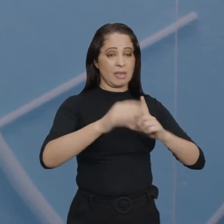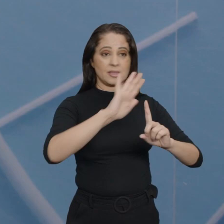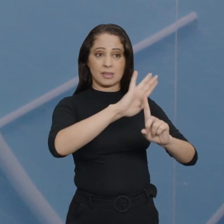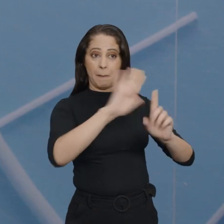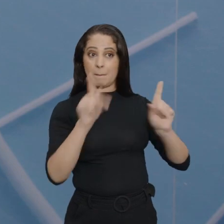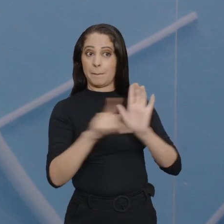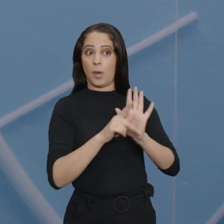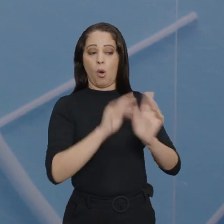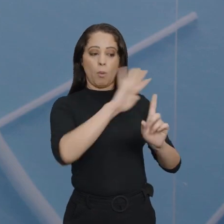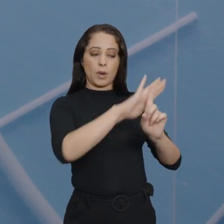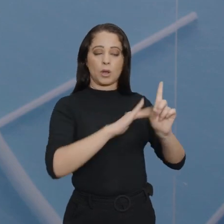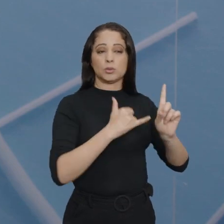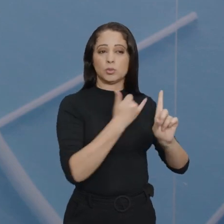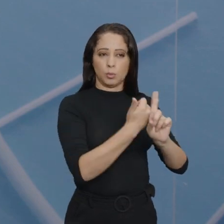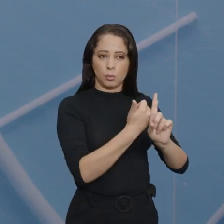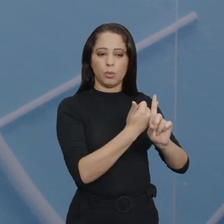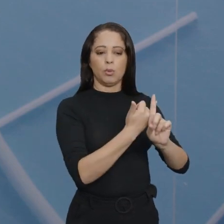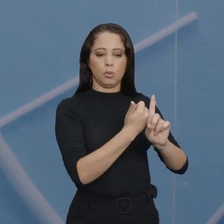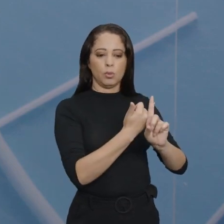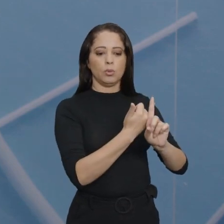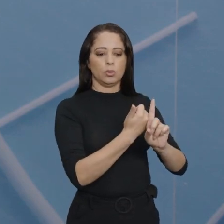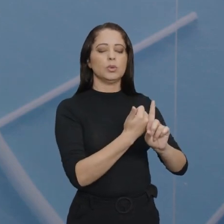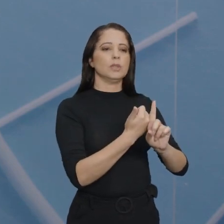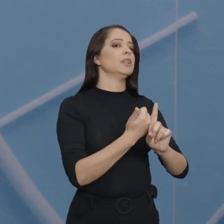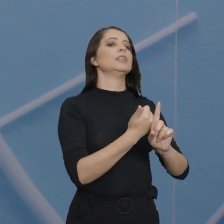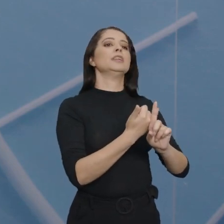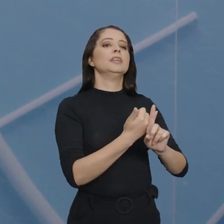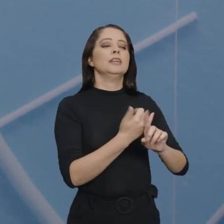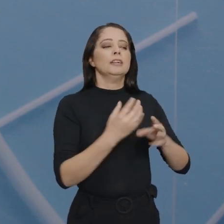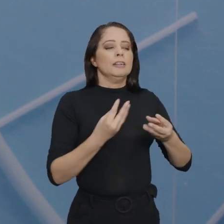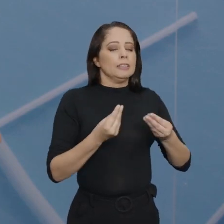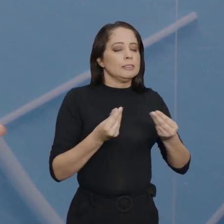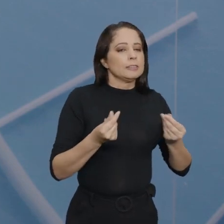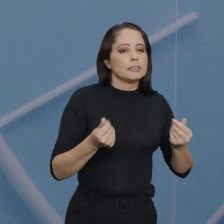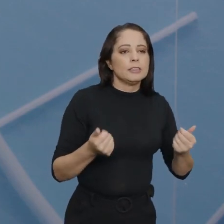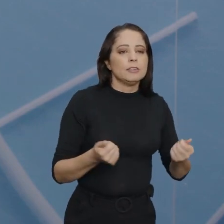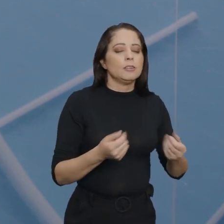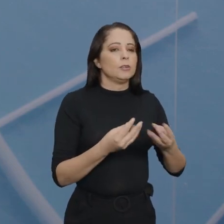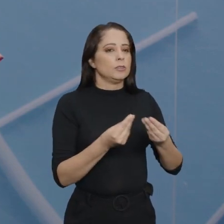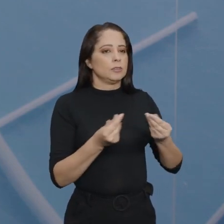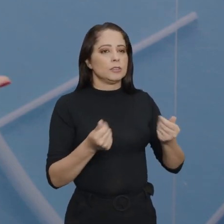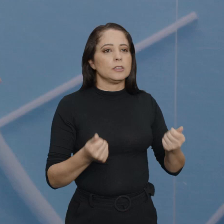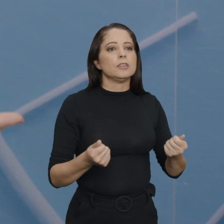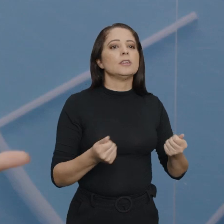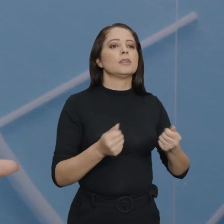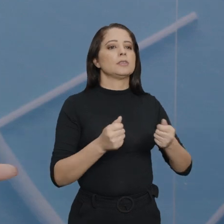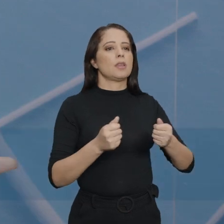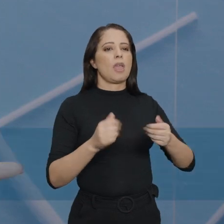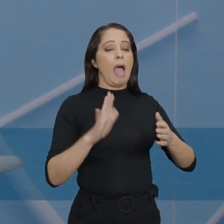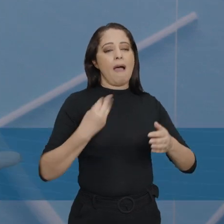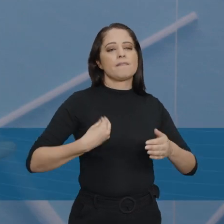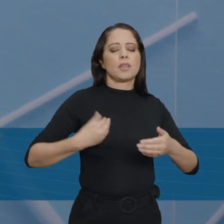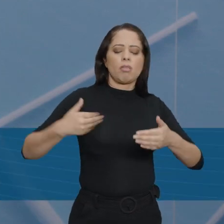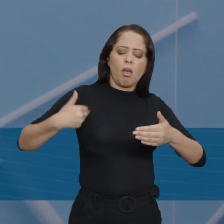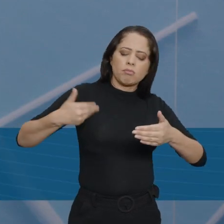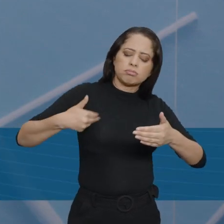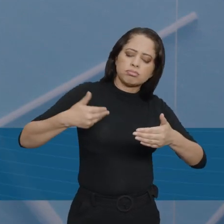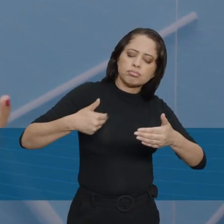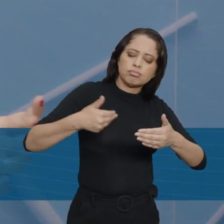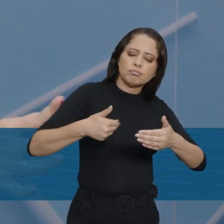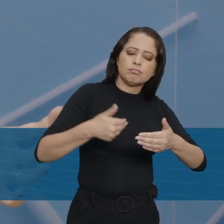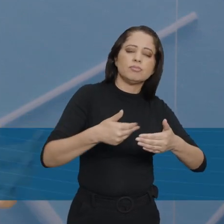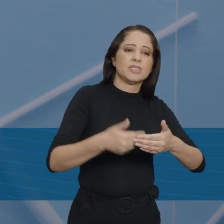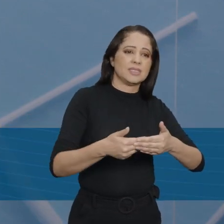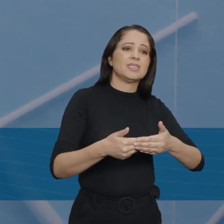o bullying aí, né? De uma maneira feita de uma maneira muito sistemática, né? Vai trazendo ao longo da